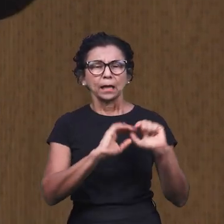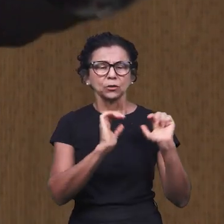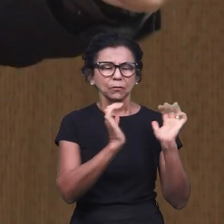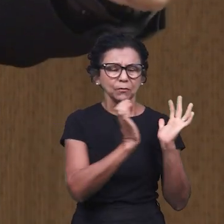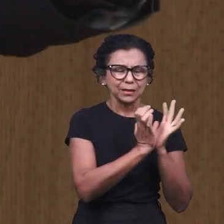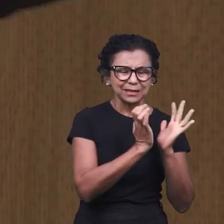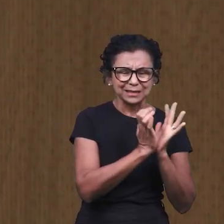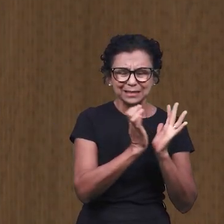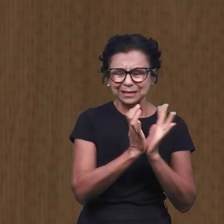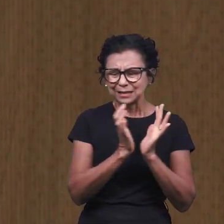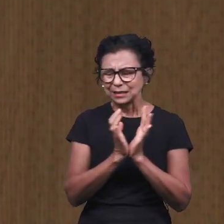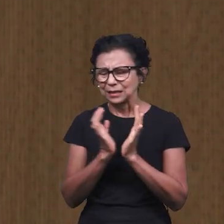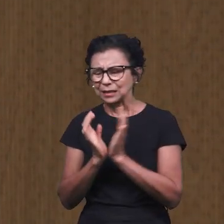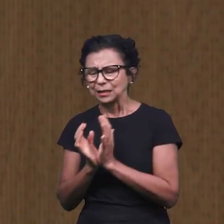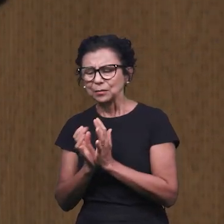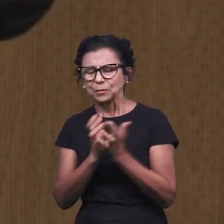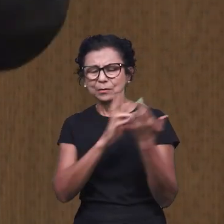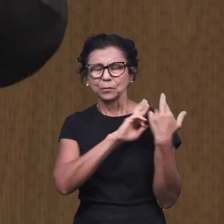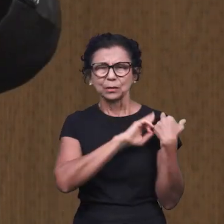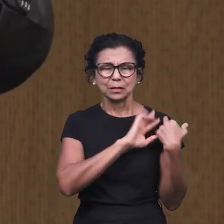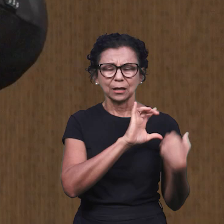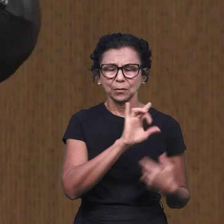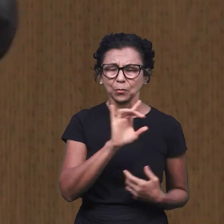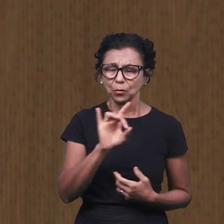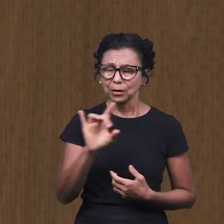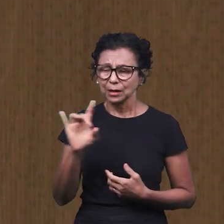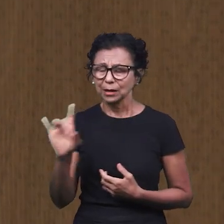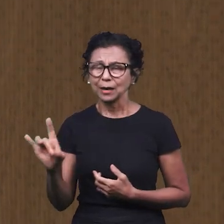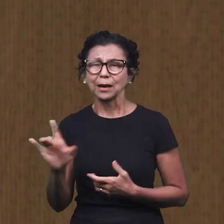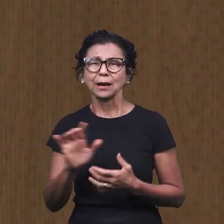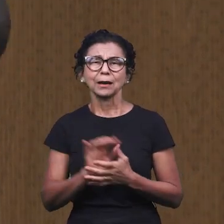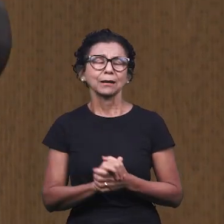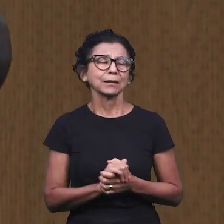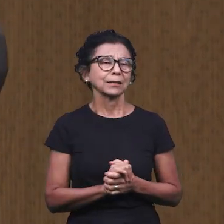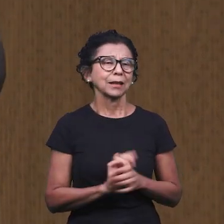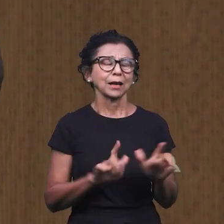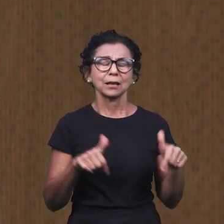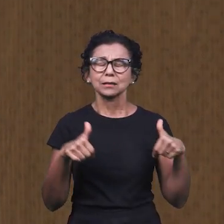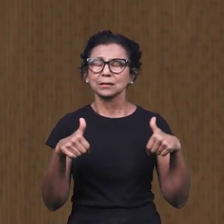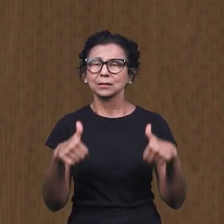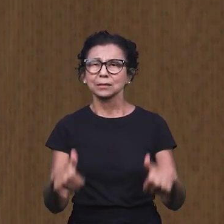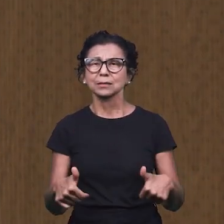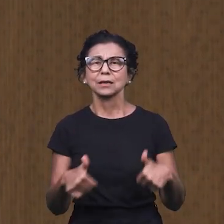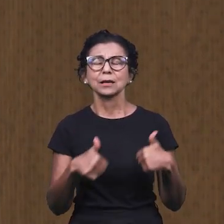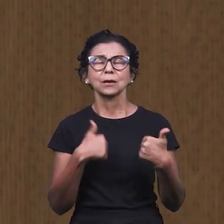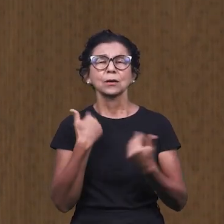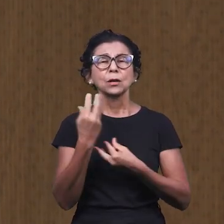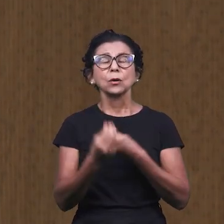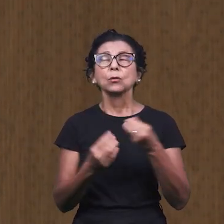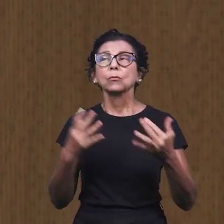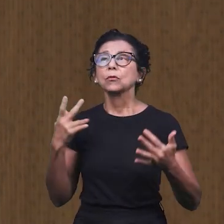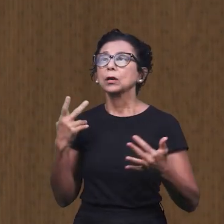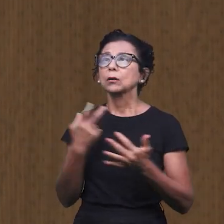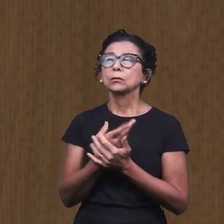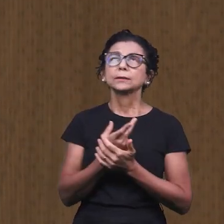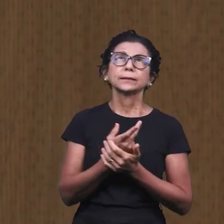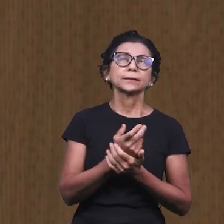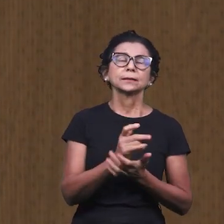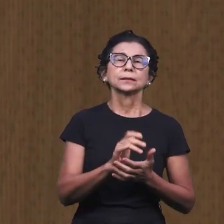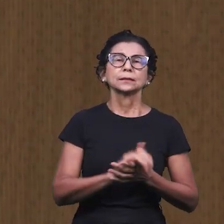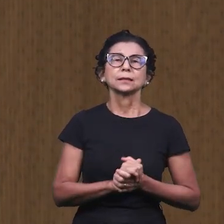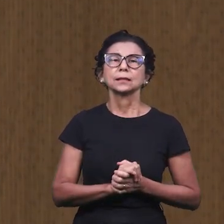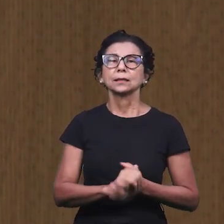em morro para chegar nas casas. Isso é TV aberta no Brasil. Então, cada morro tem um transmissor, ali precisa